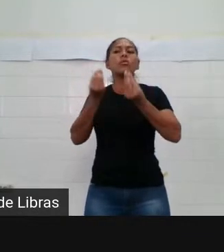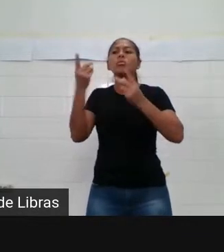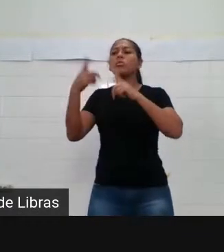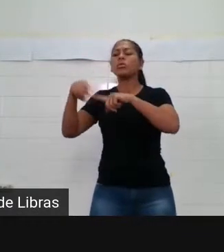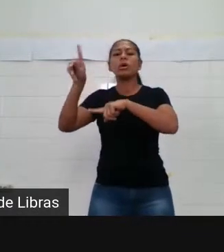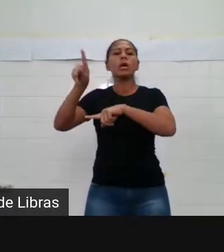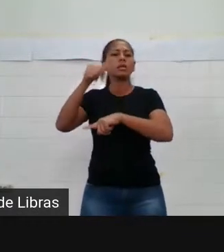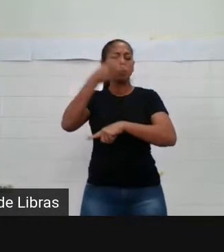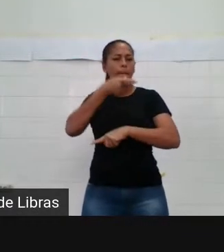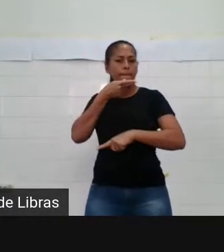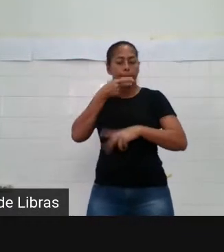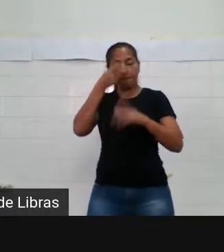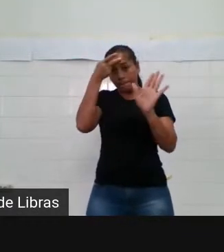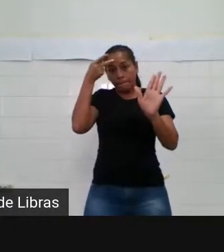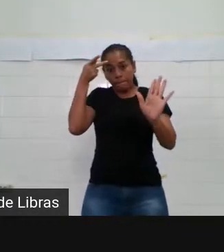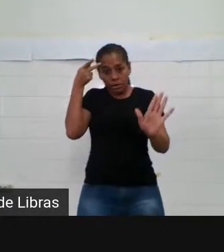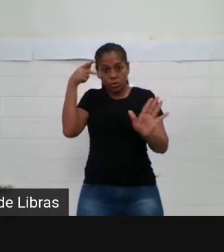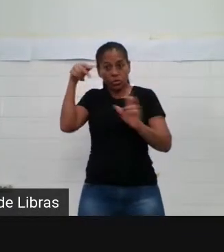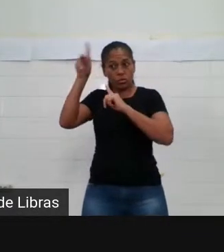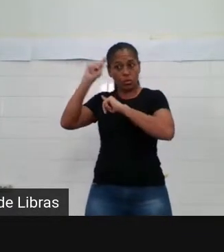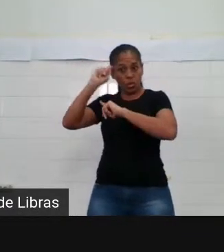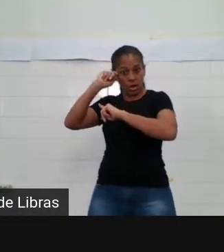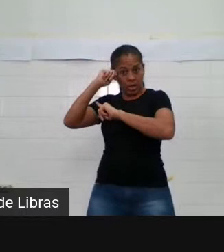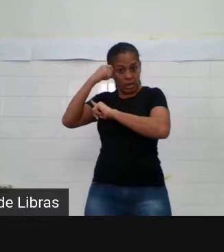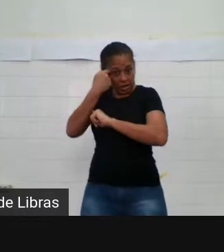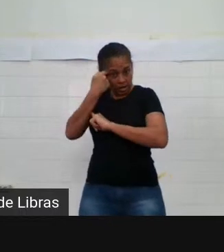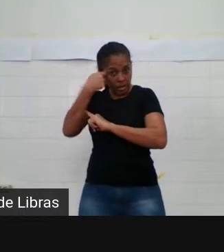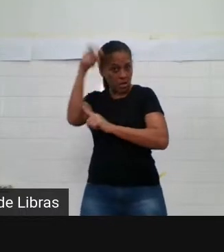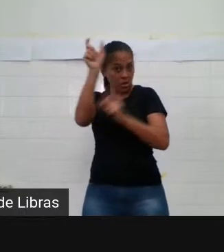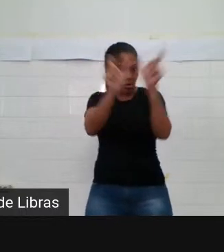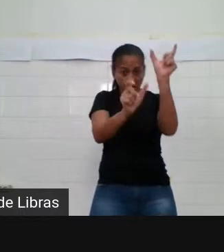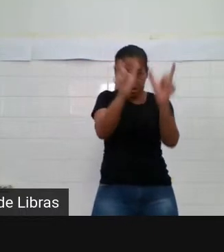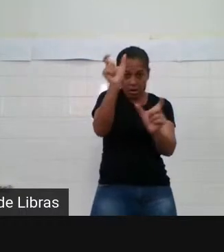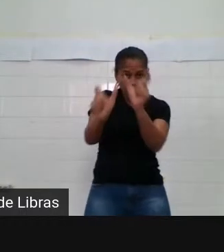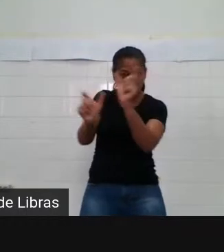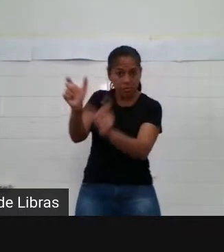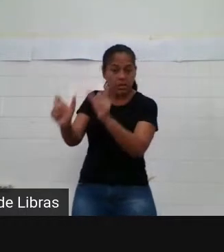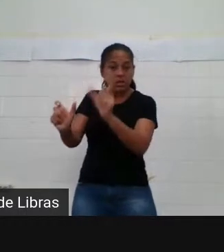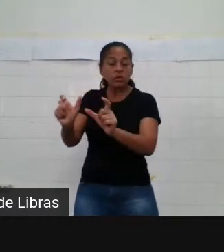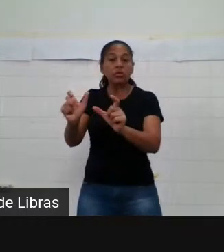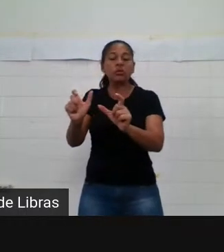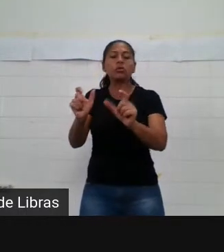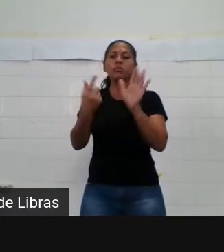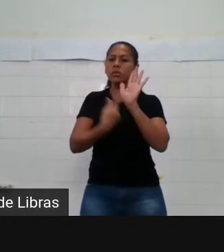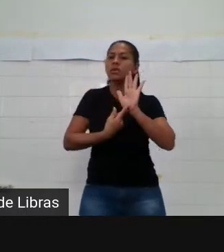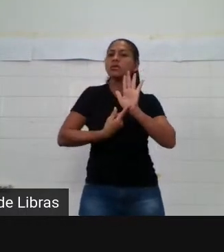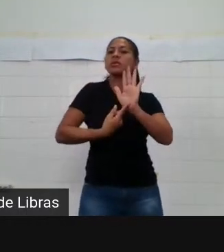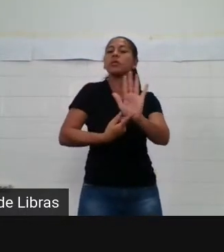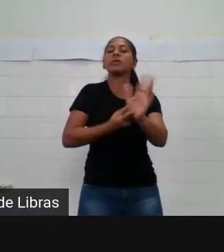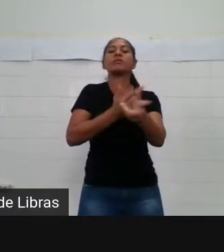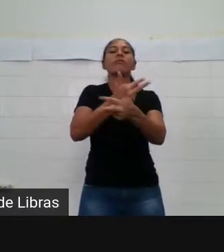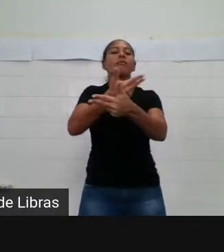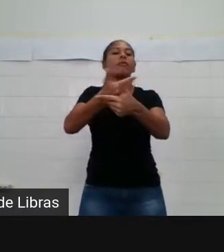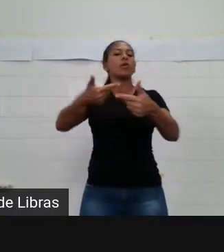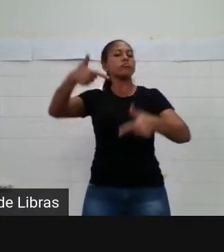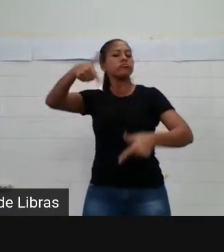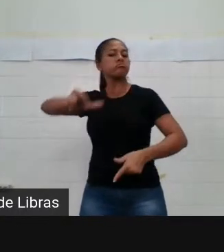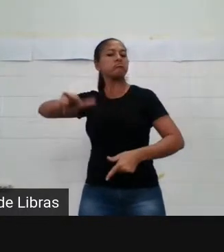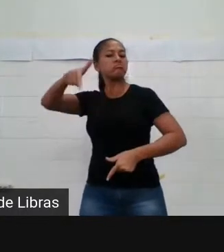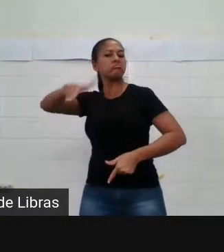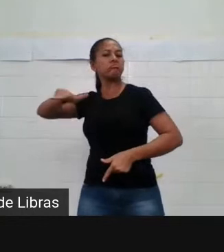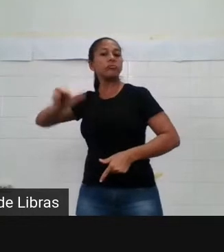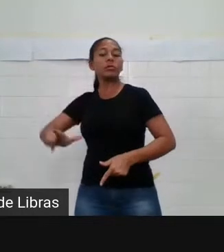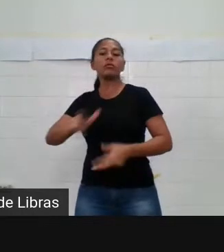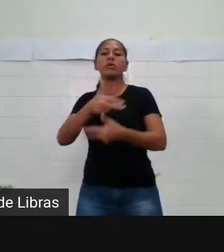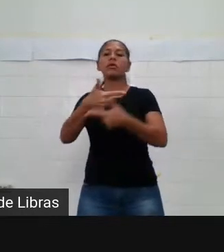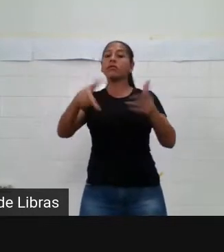negra, né, aparece na ficção, como essa personagem aparece, inclusive, muitas vezes, né, e textos